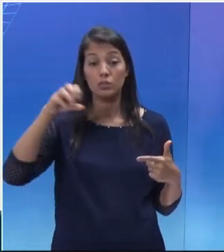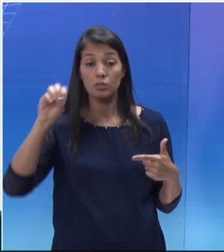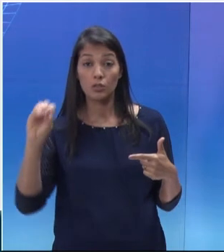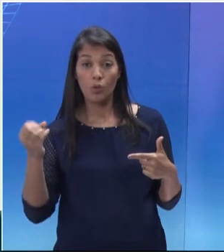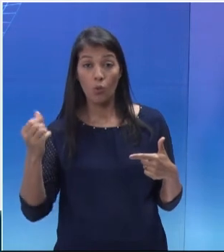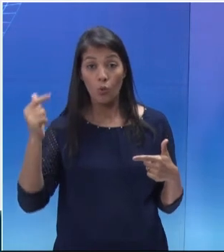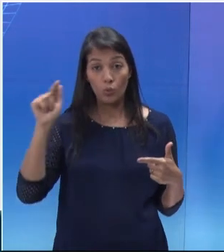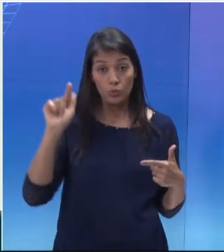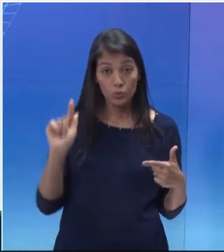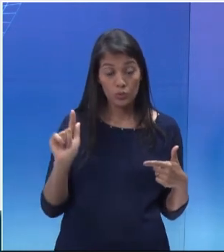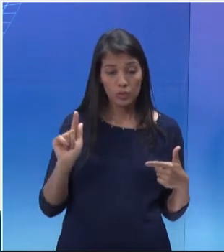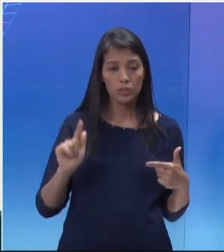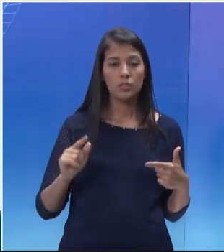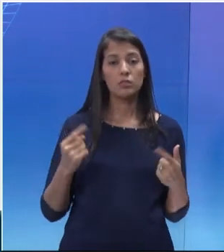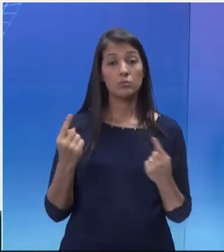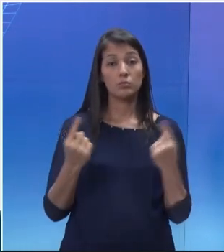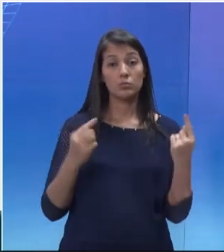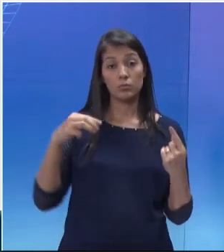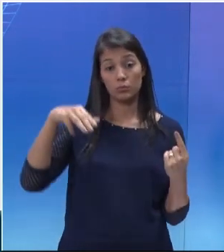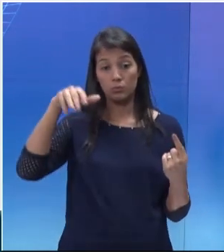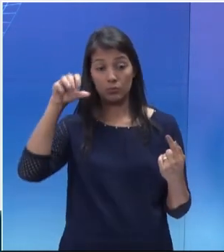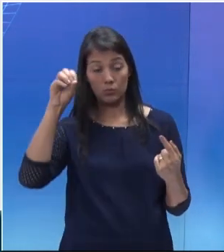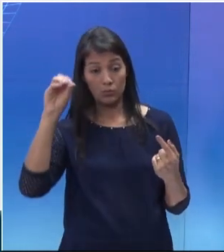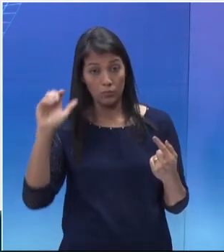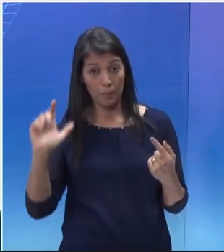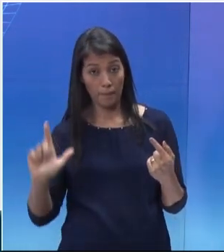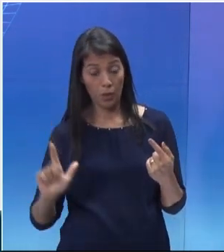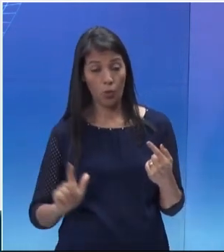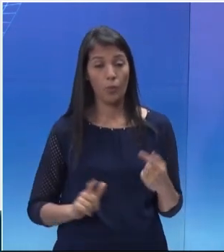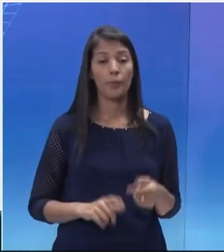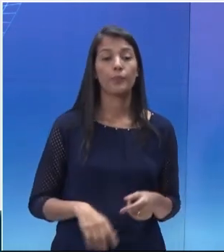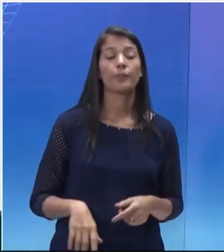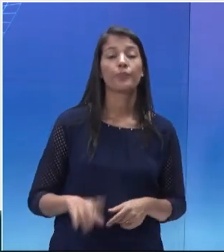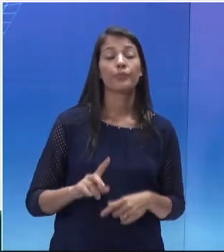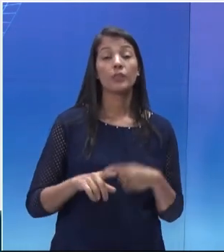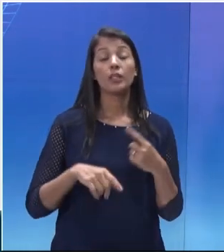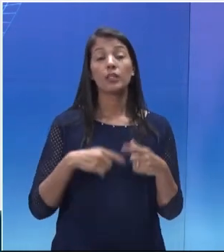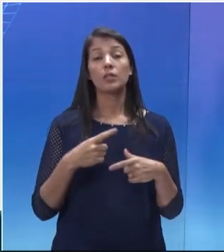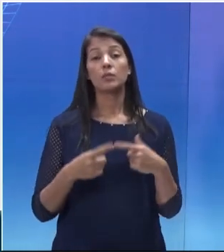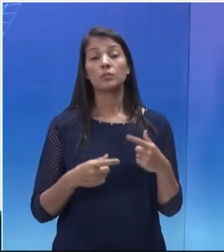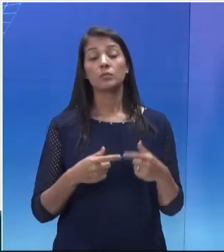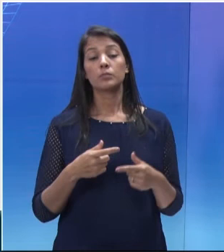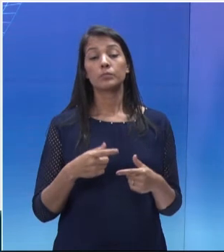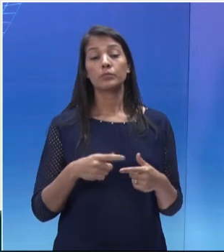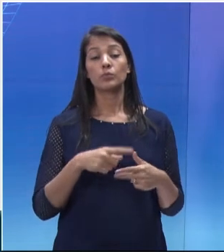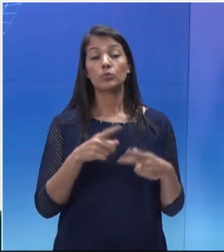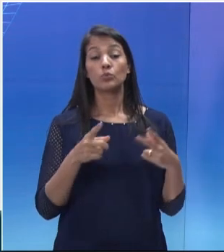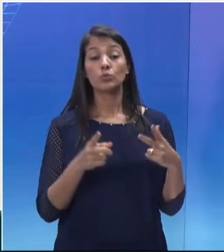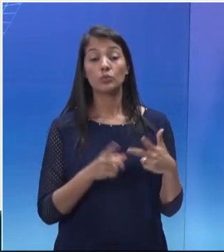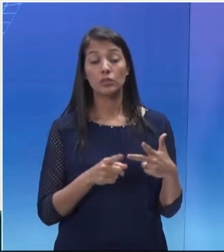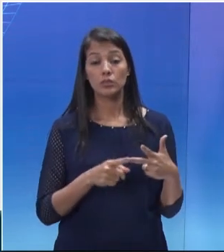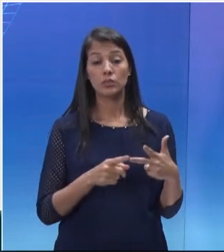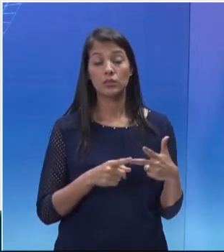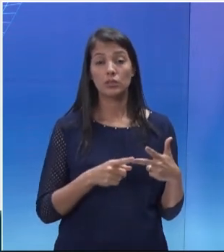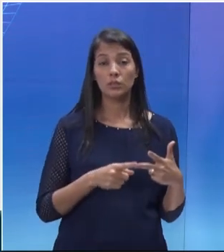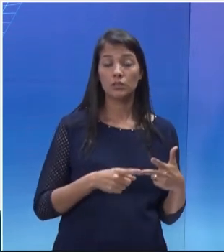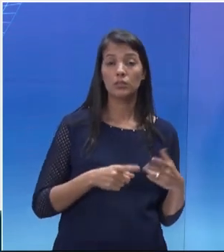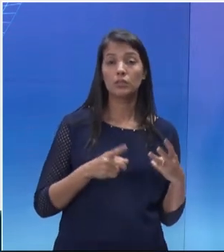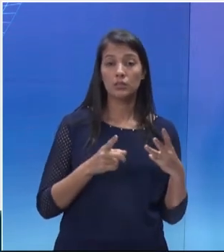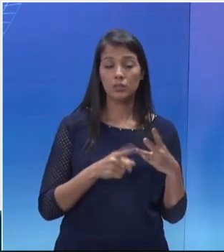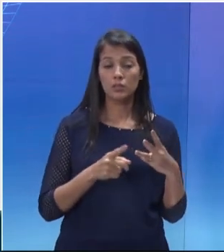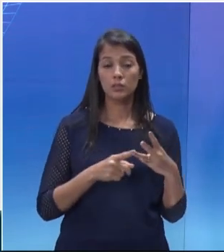de 50% e cada comprimido que usa o ácido acetilsalicílico, ele vai na concentração de